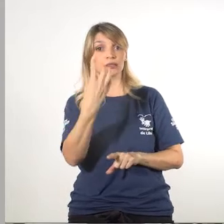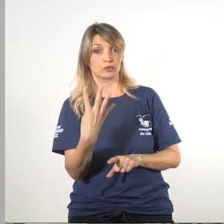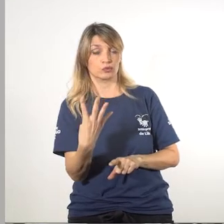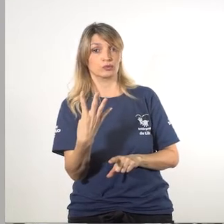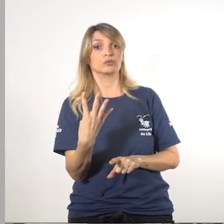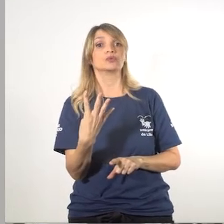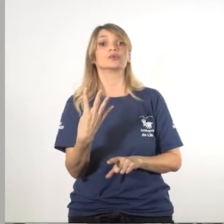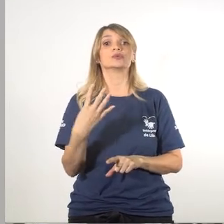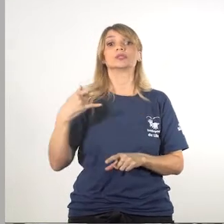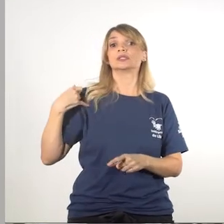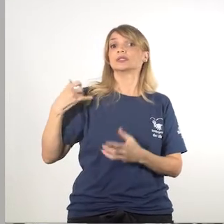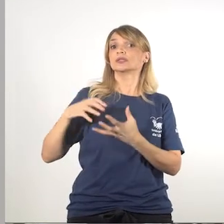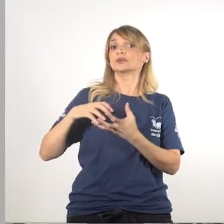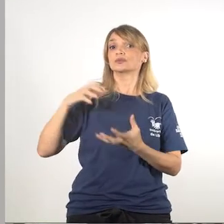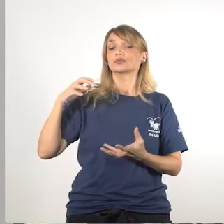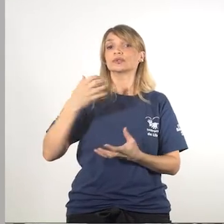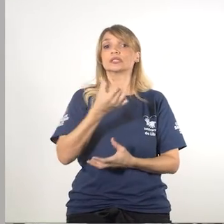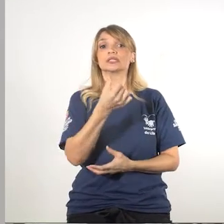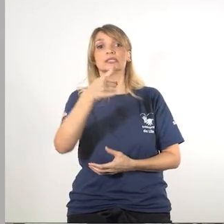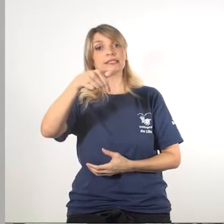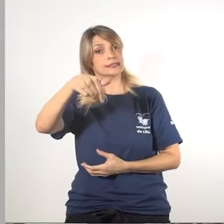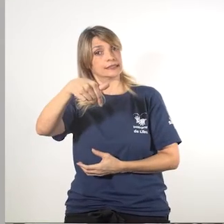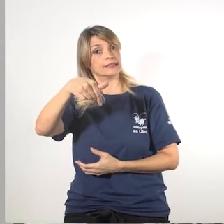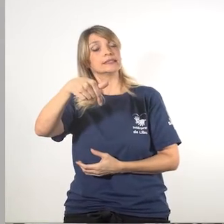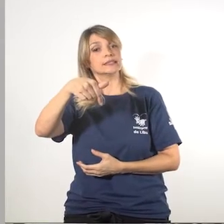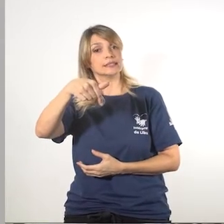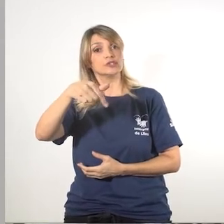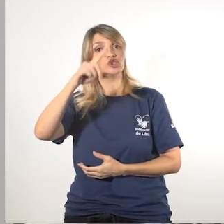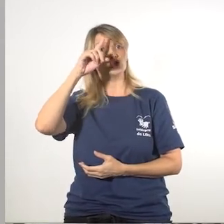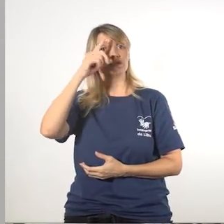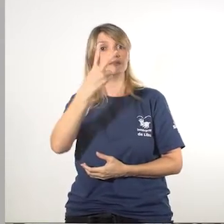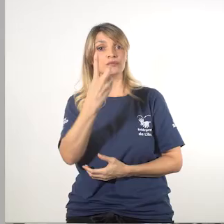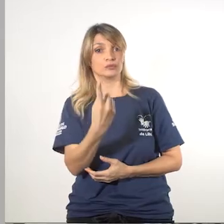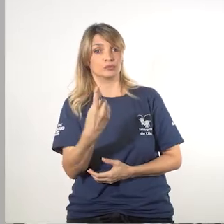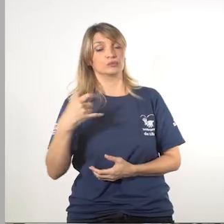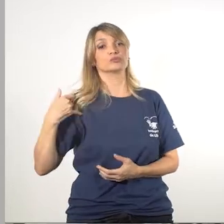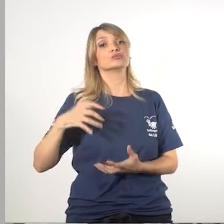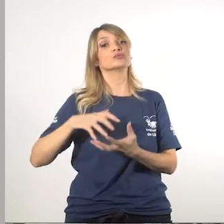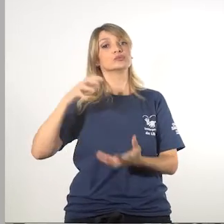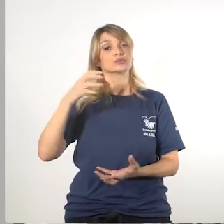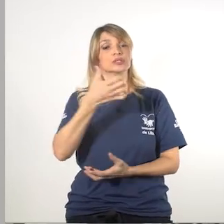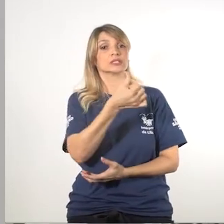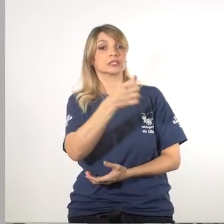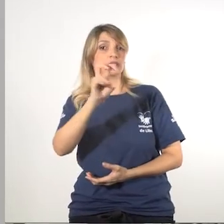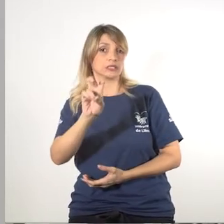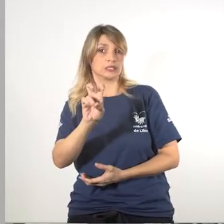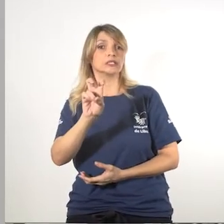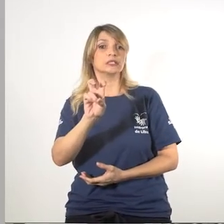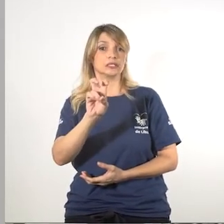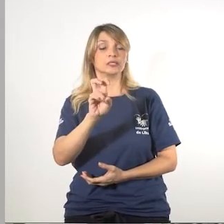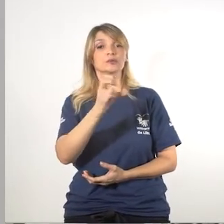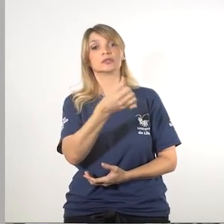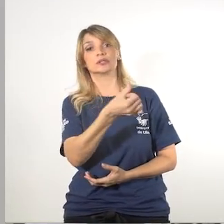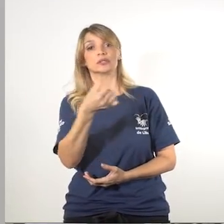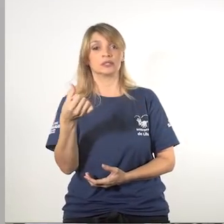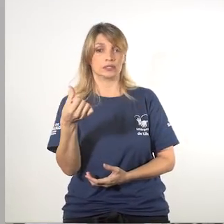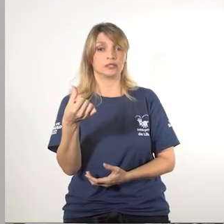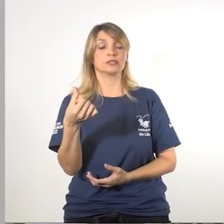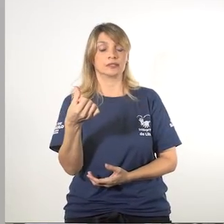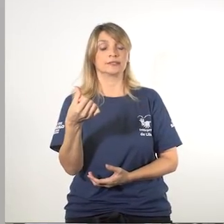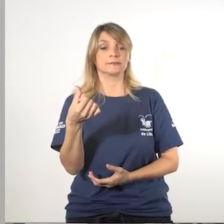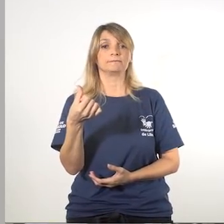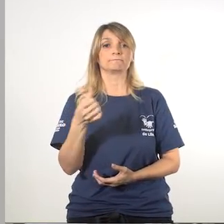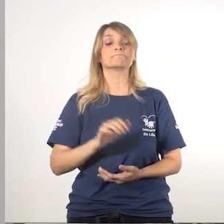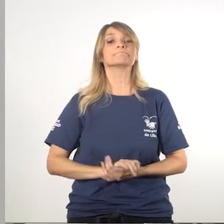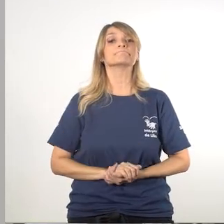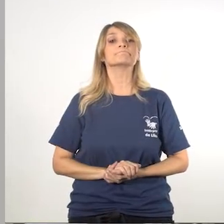os idosos com 67 anos e no dia 21, os idosos com 65 e 66 anos.